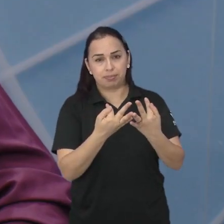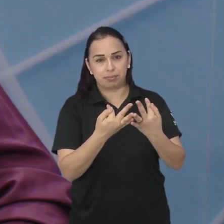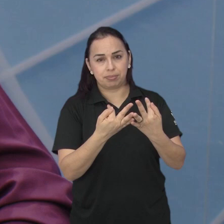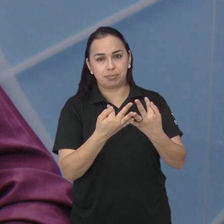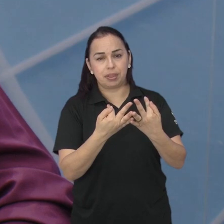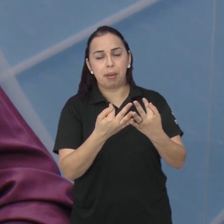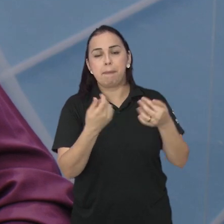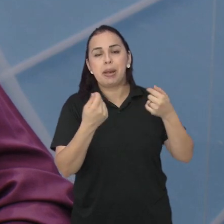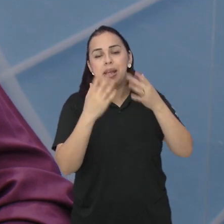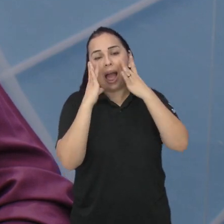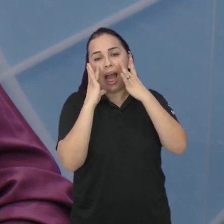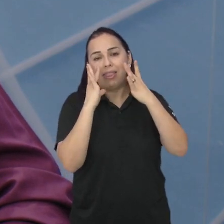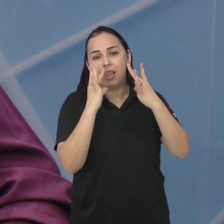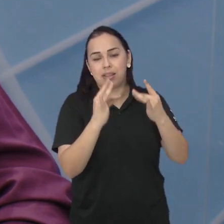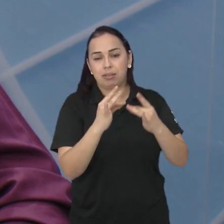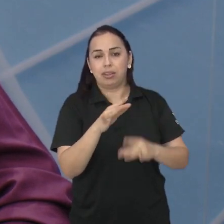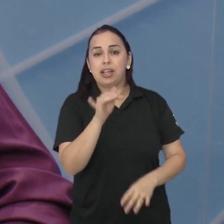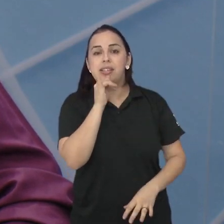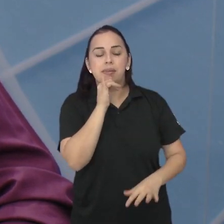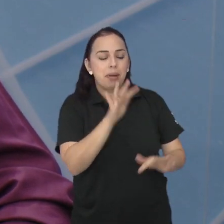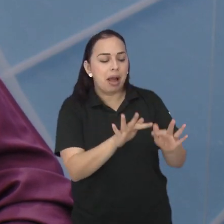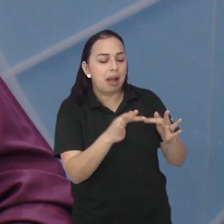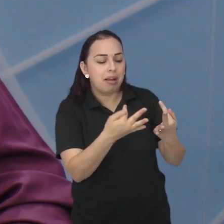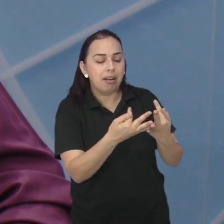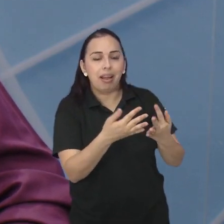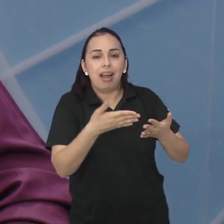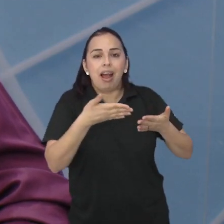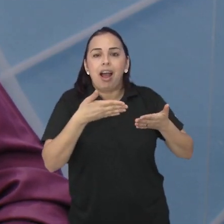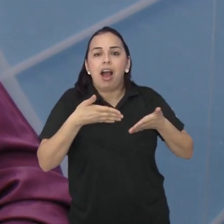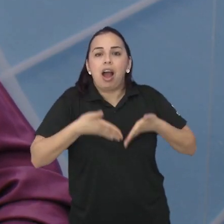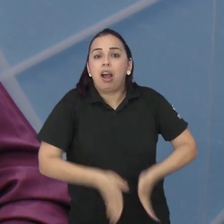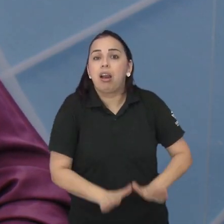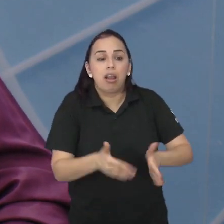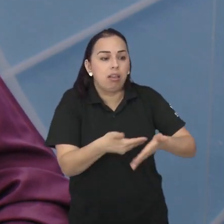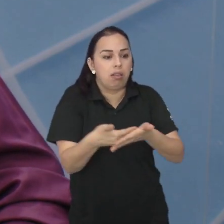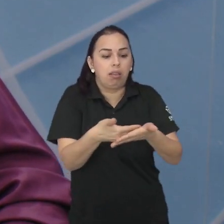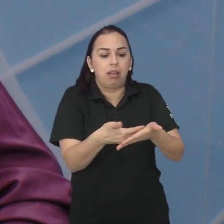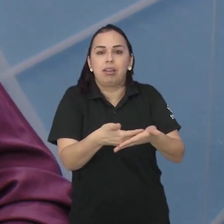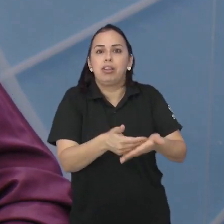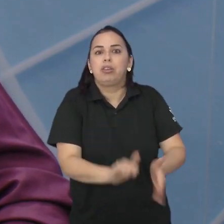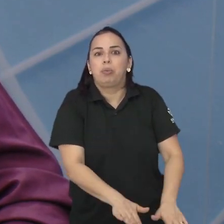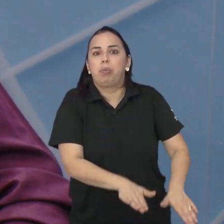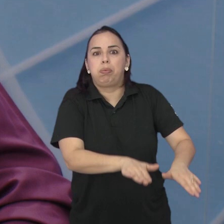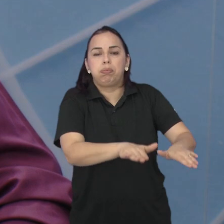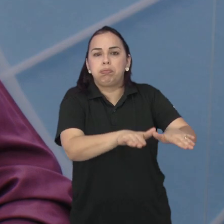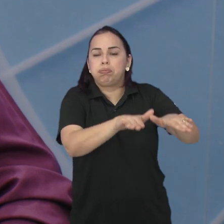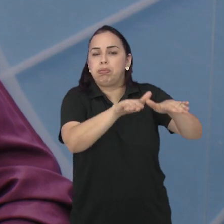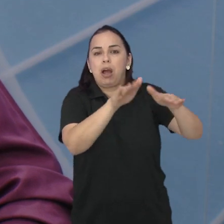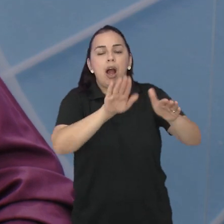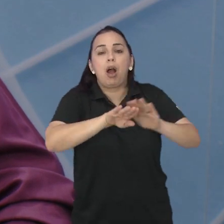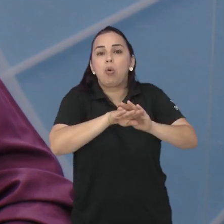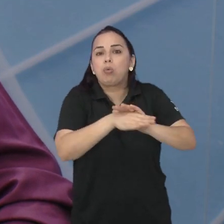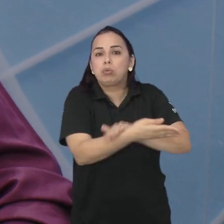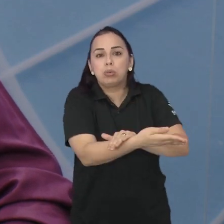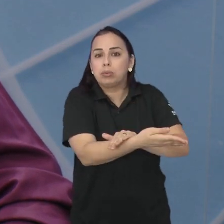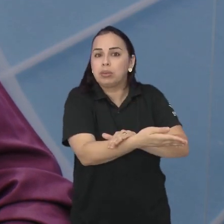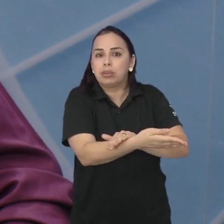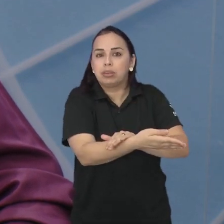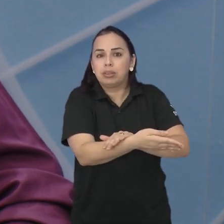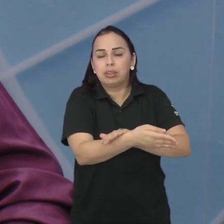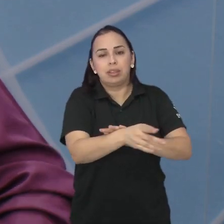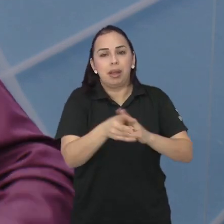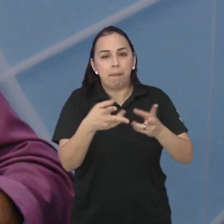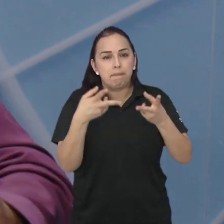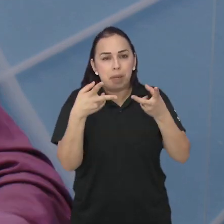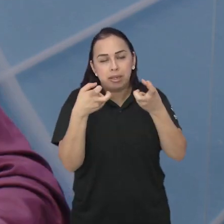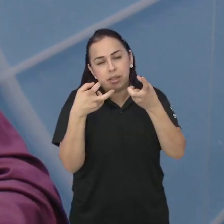ali, a gente tem que ter uma atenção, porque às vezes a criança está nascendo ali já, está crescendo na situação, né? E quando ela está